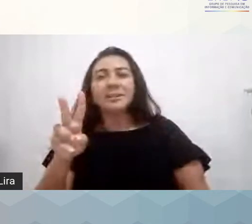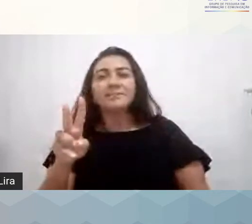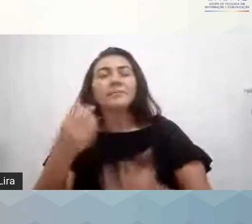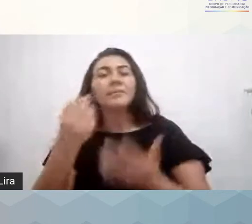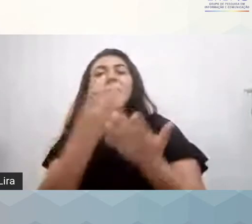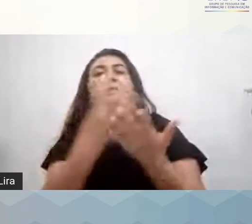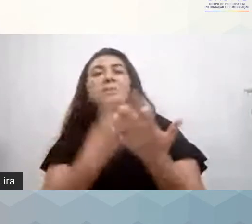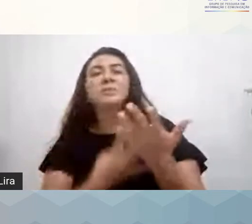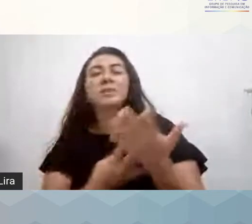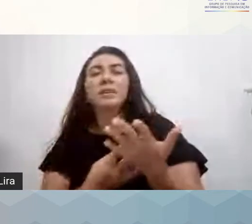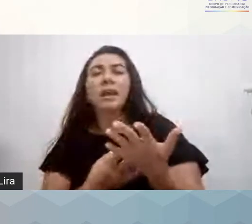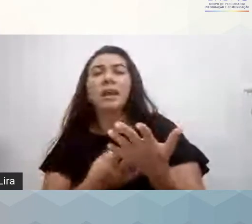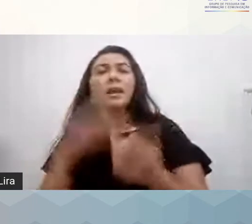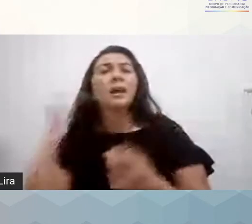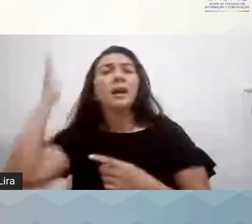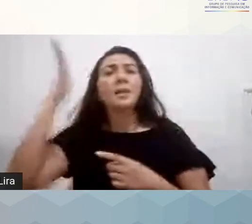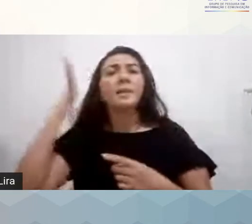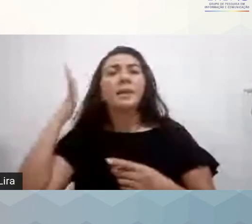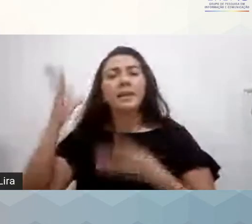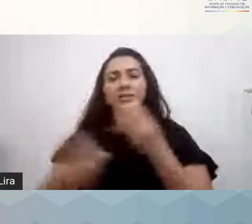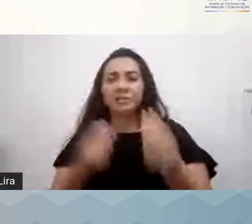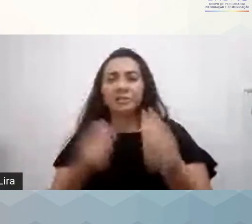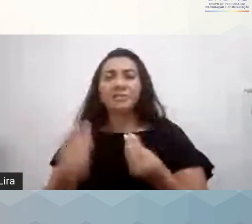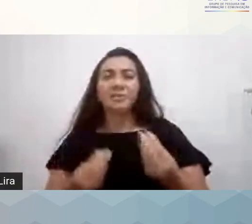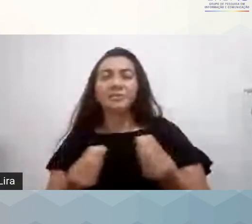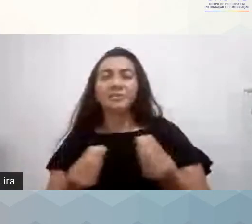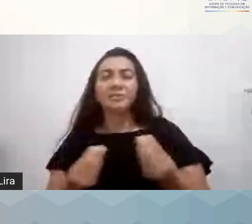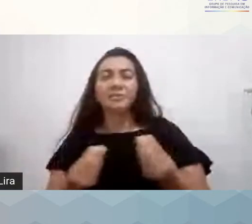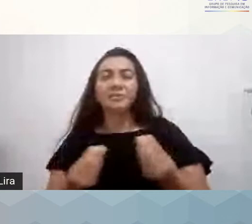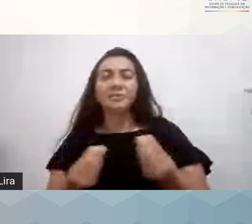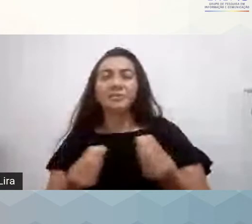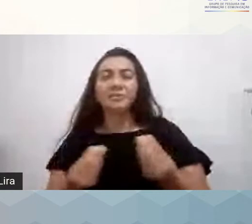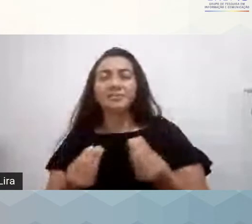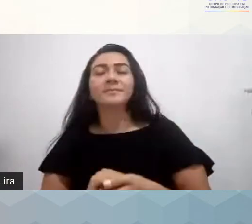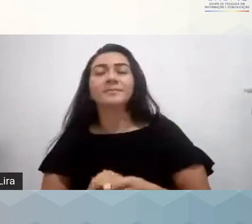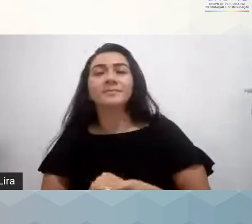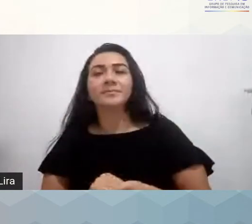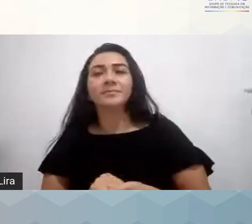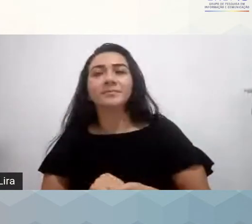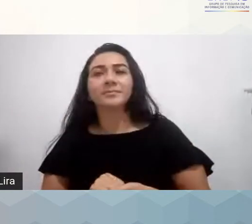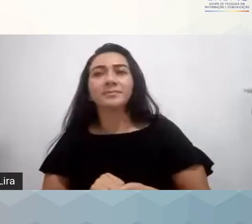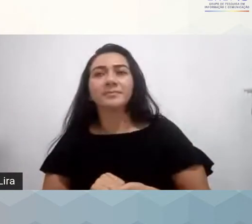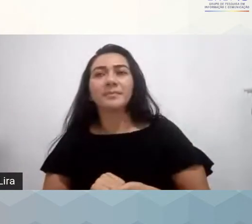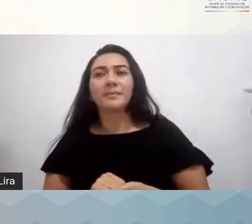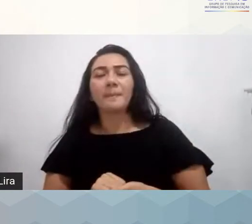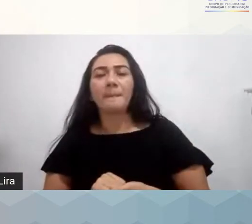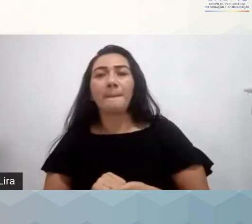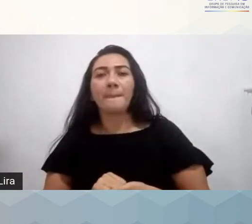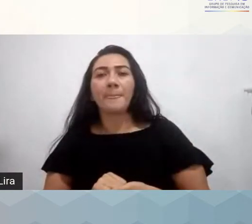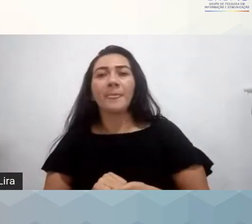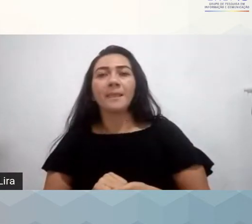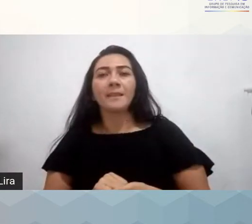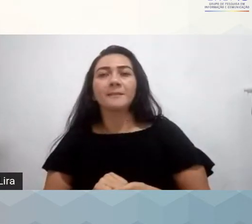Deixa eu ver aqui se eu consigo compartilhá-la.